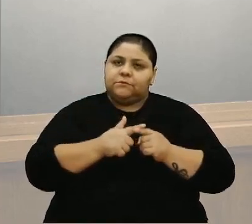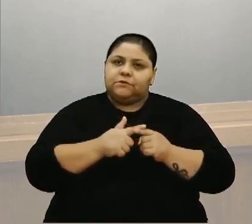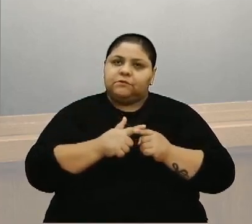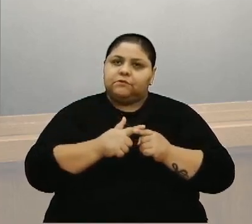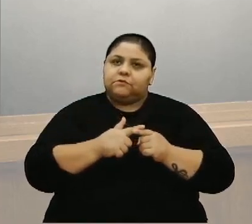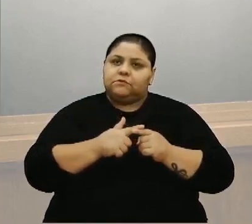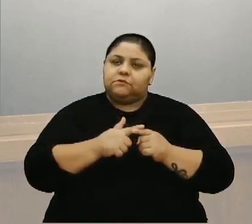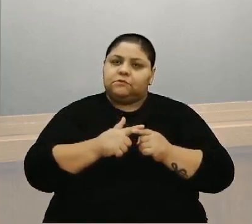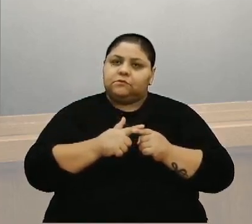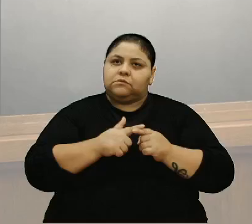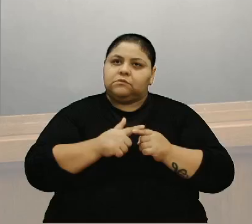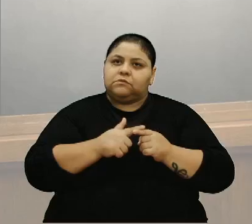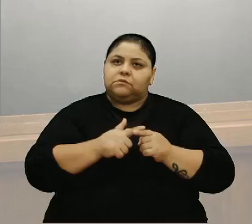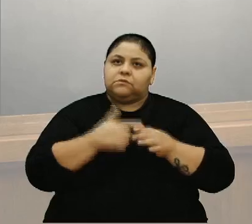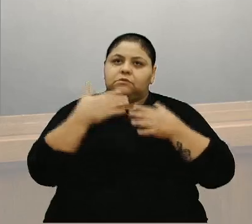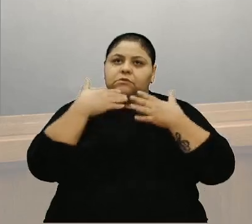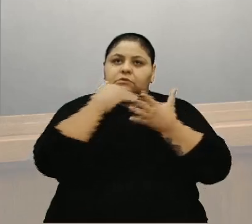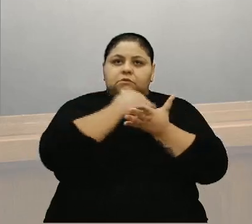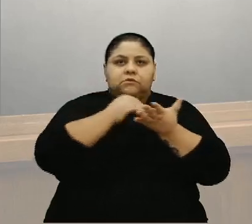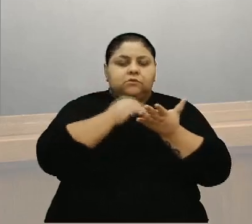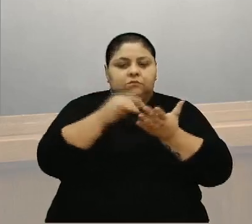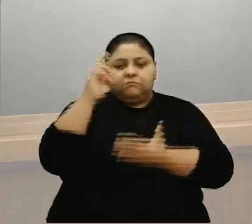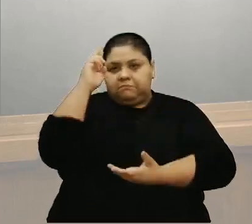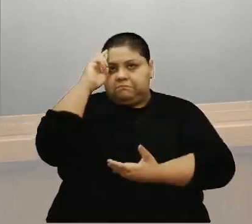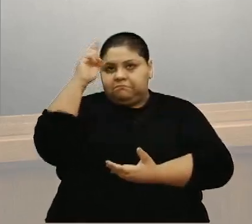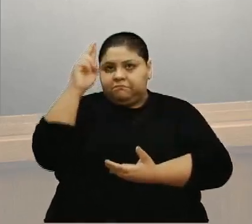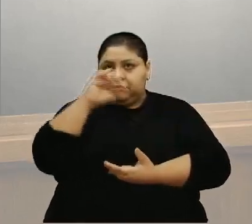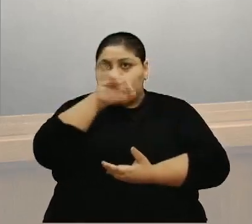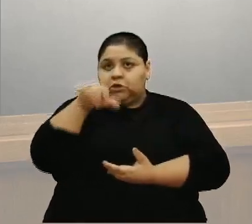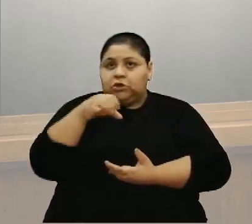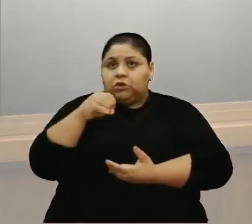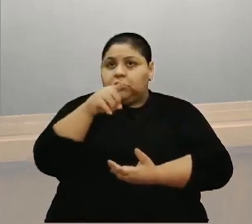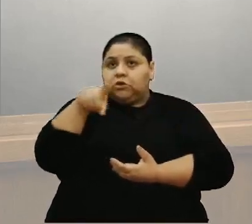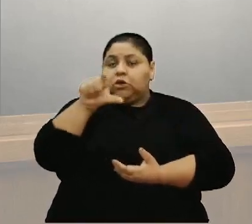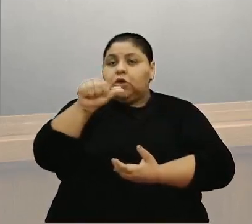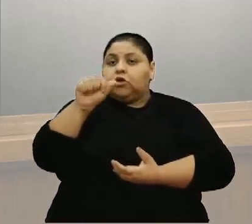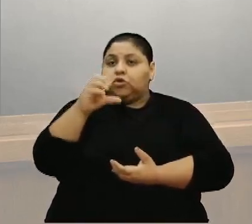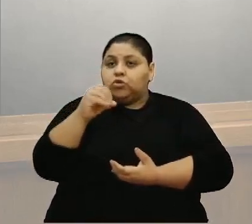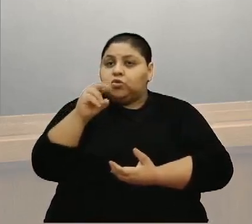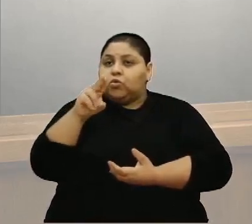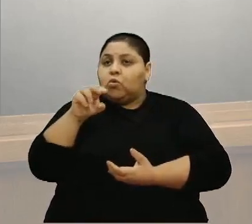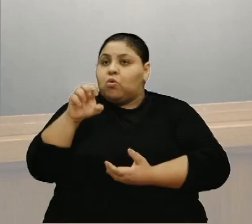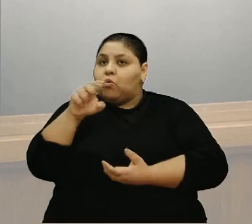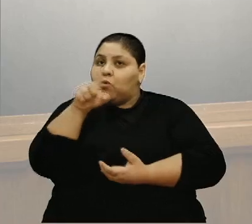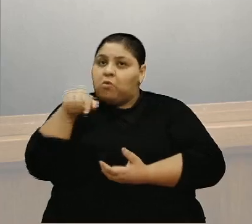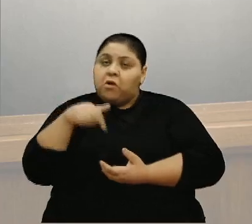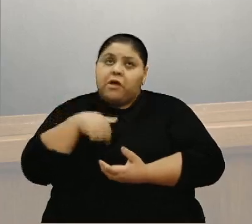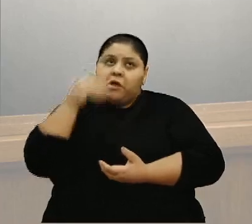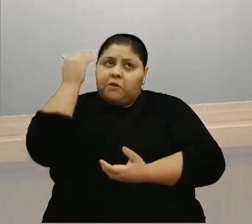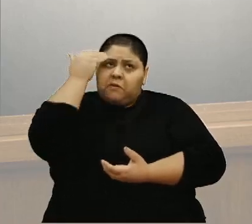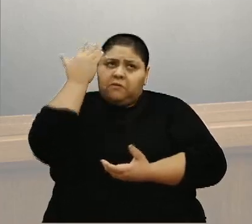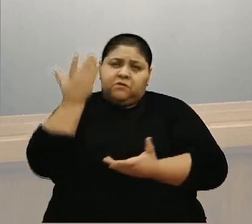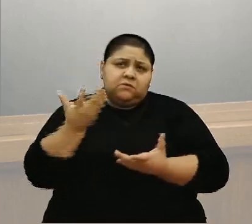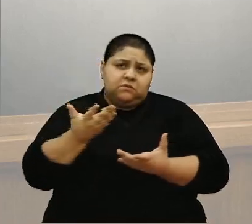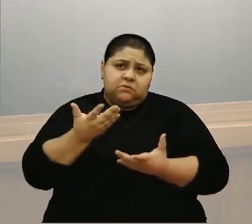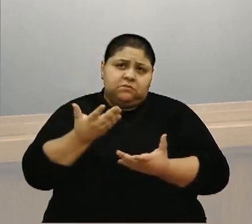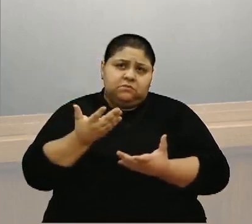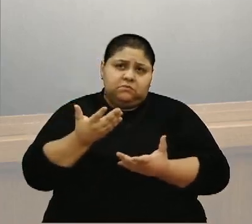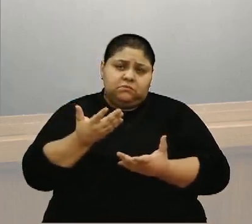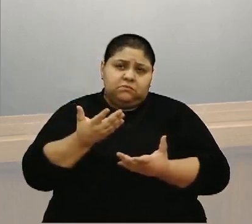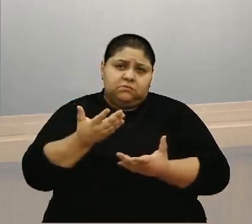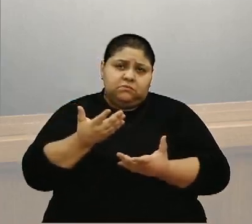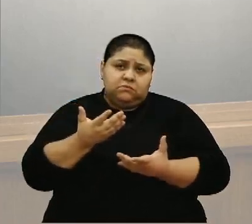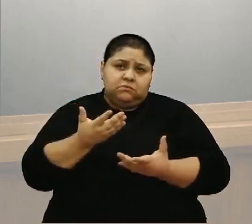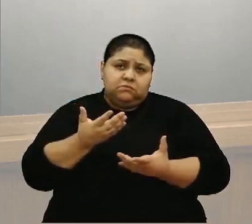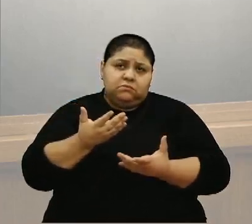o secretário, diretor, enfim, João Wes, ele que eu saiba, a não ser que eu esteja enganada, se ele